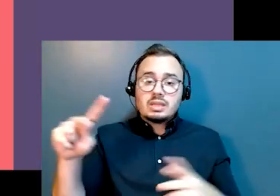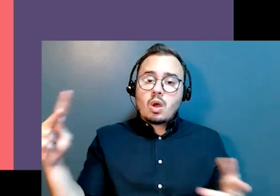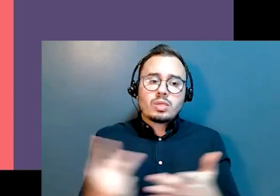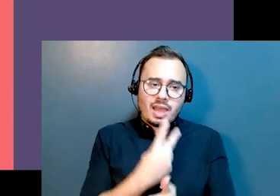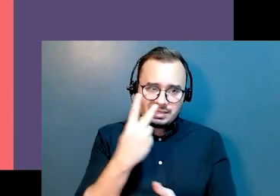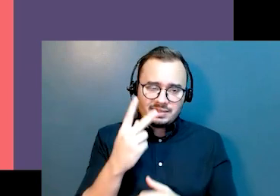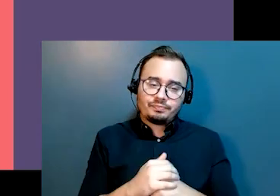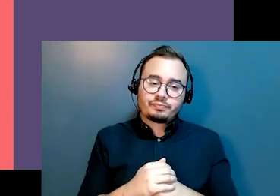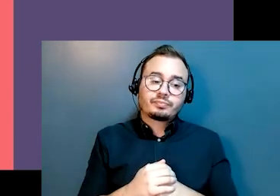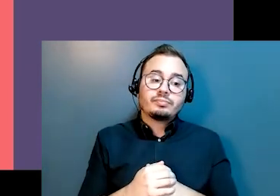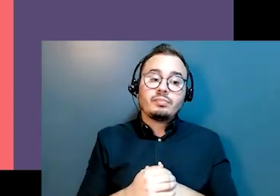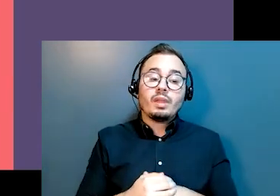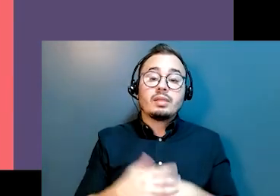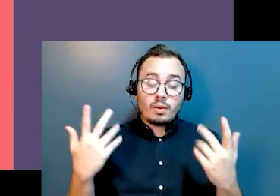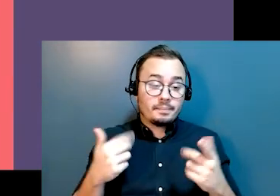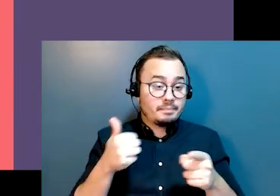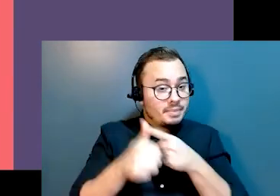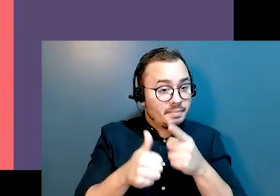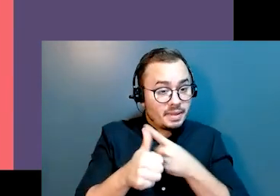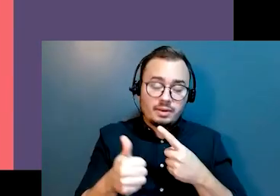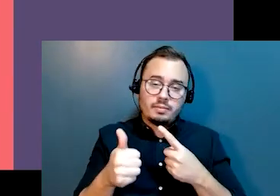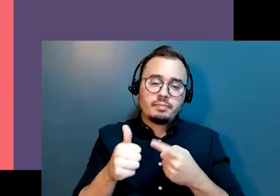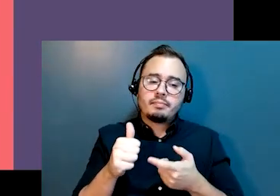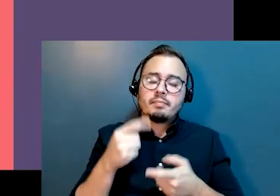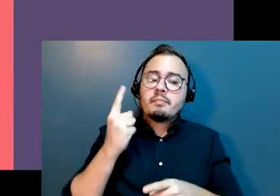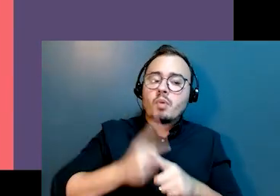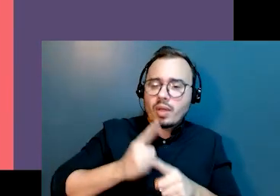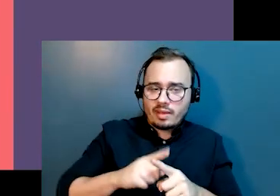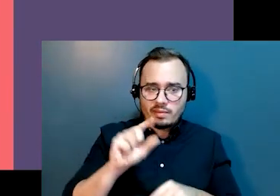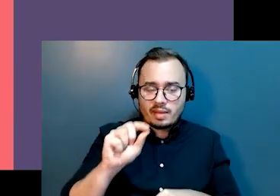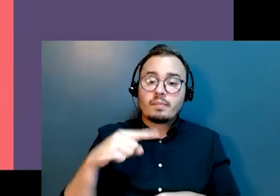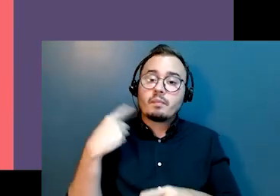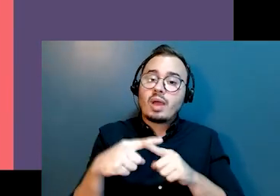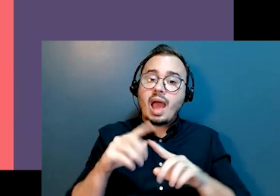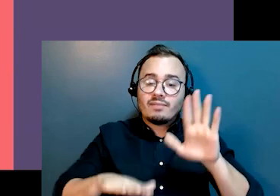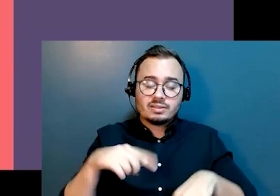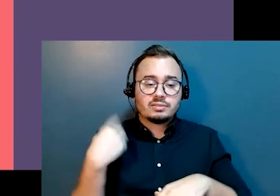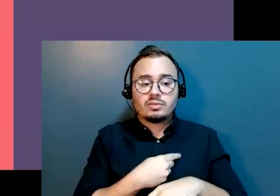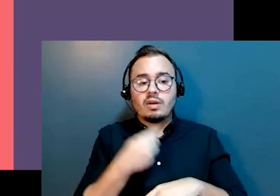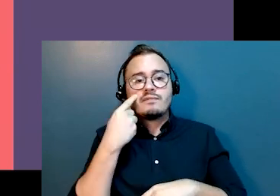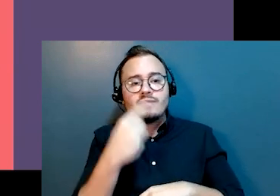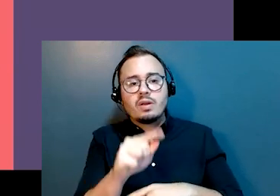Então, uma coisa que eu acho que é consenso é que nós queremos no projeto sempre priorizar o que é mais importante,